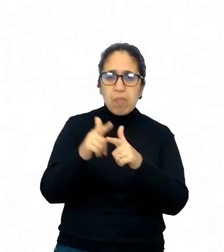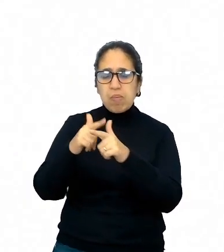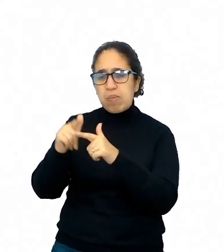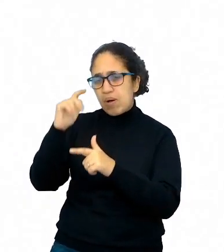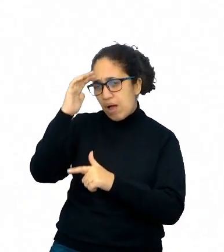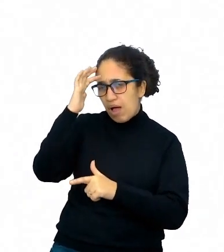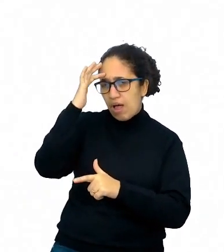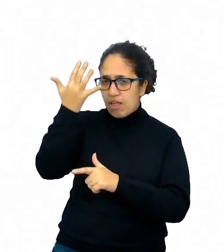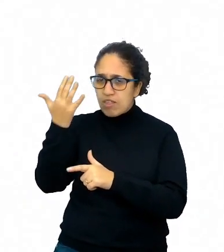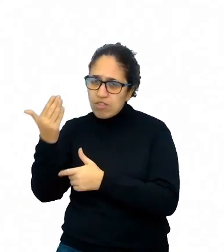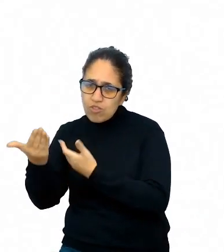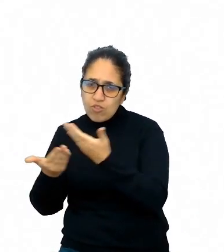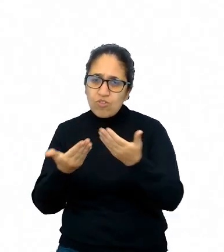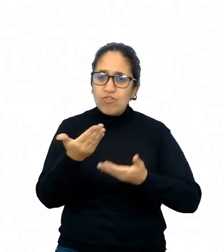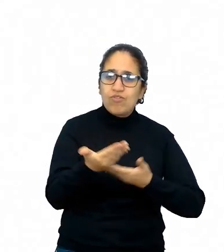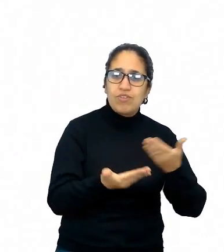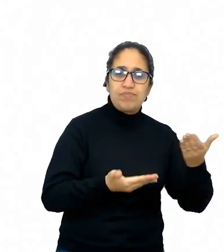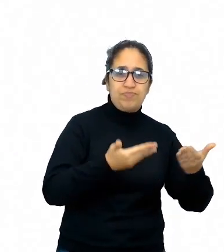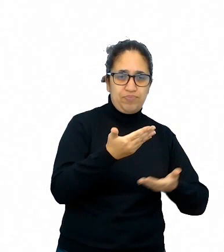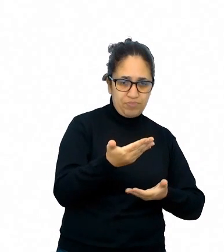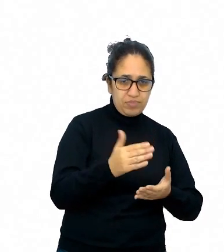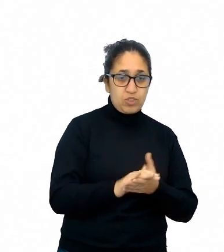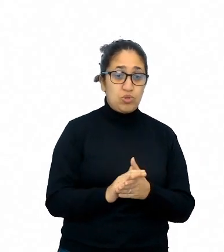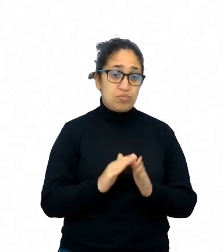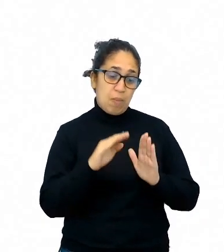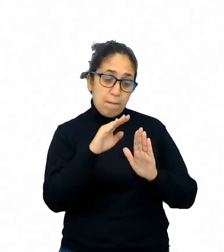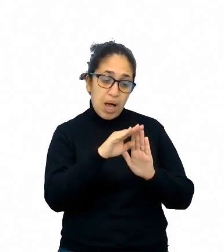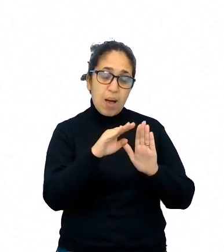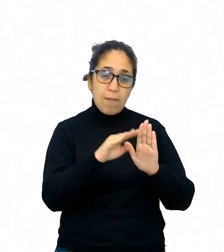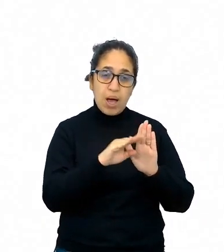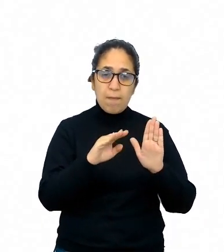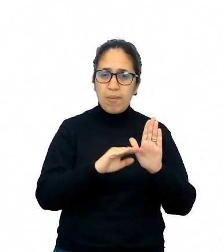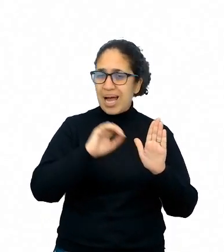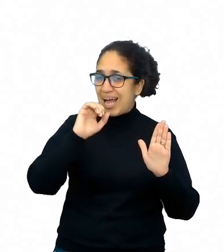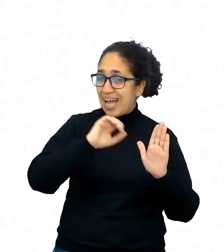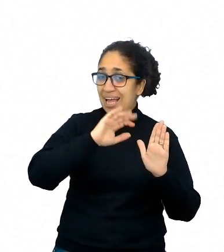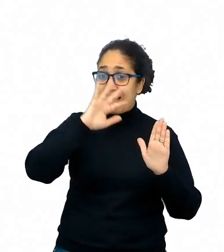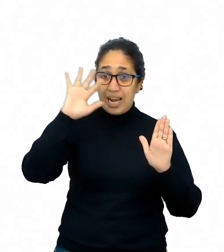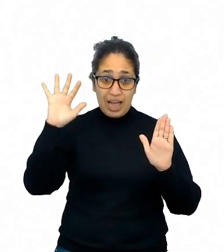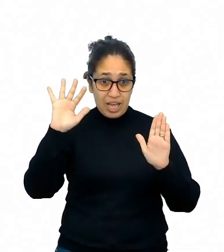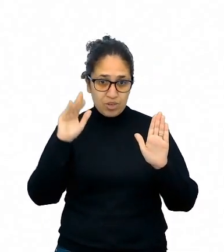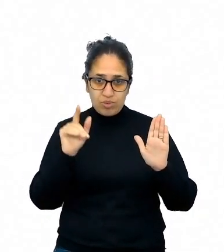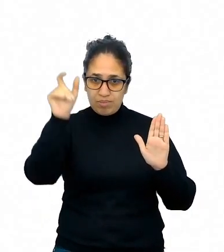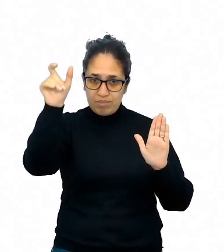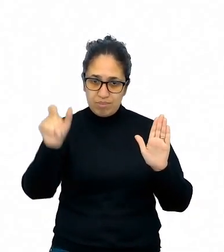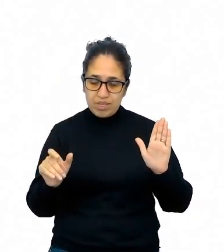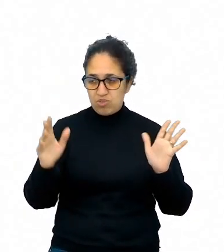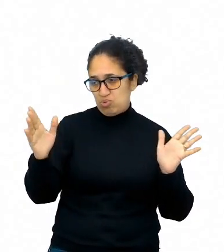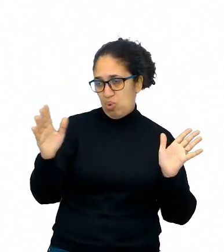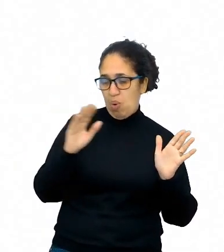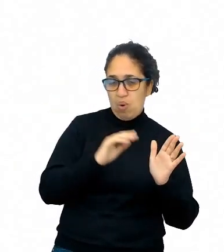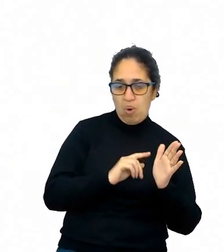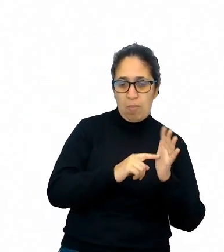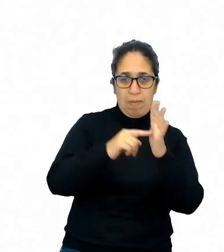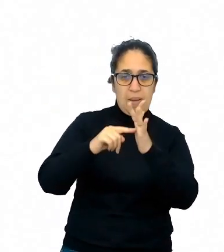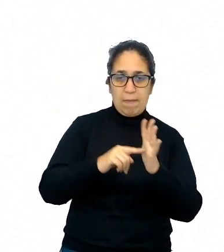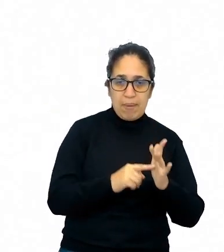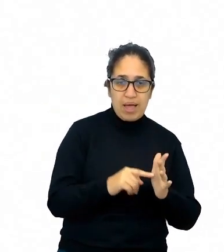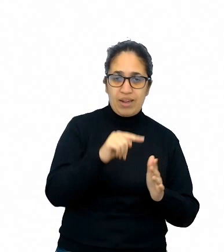problemas colaborativamente, por meio de passos claros, de tal forma que uma pessoa ou uma máquina, né,